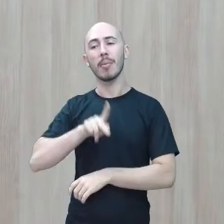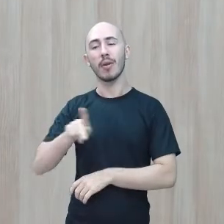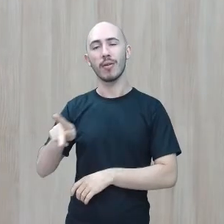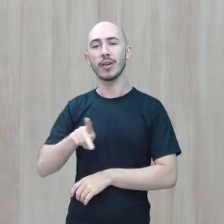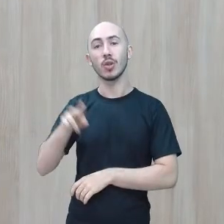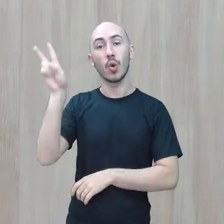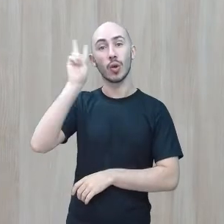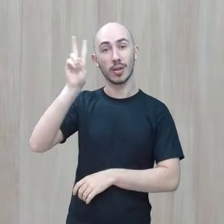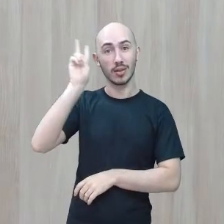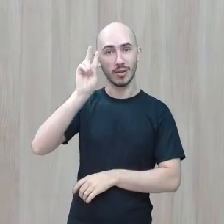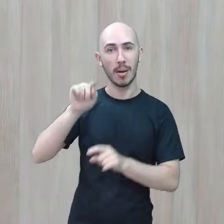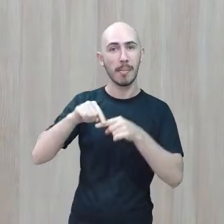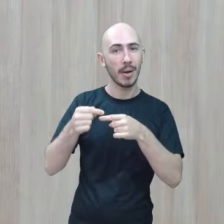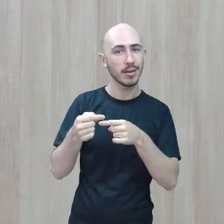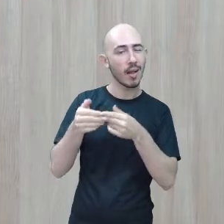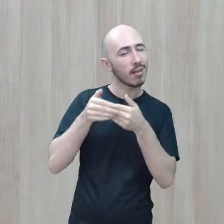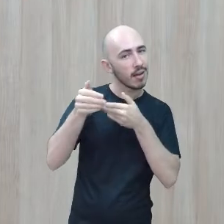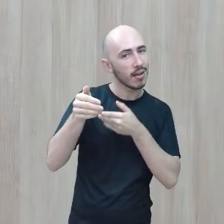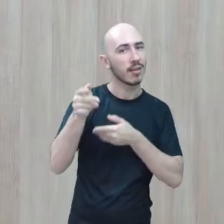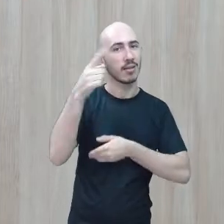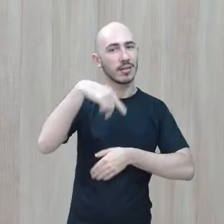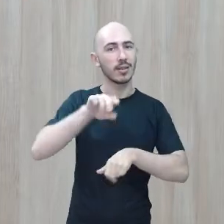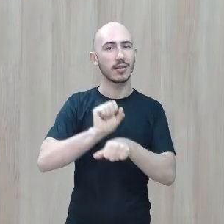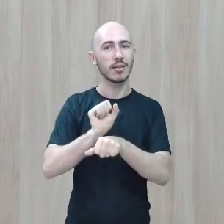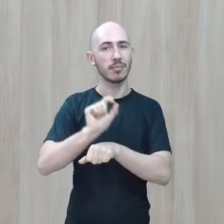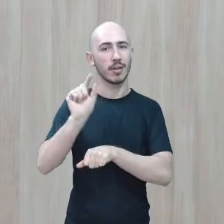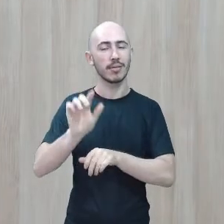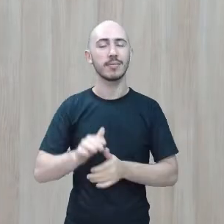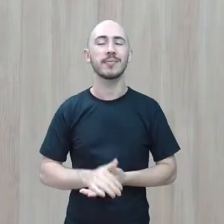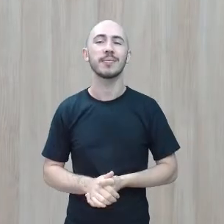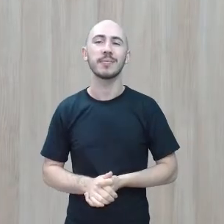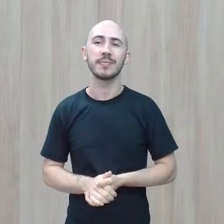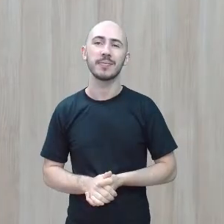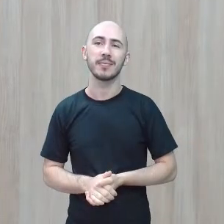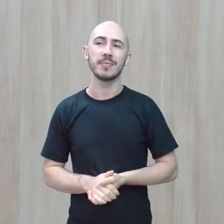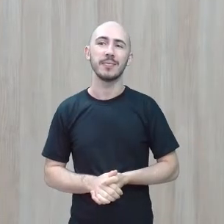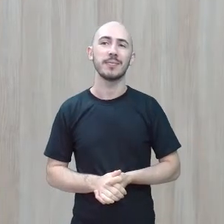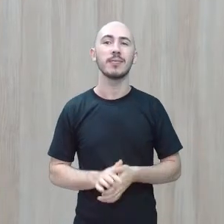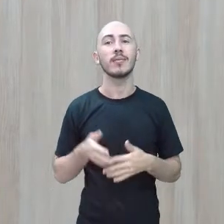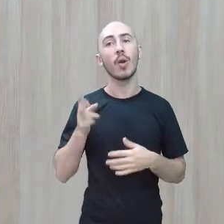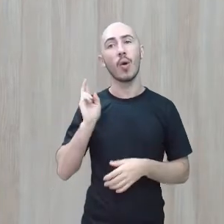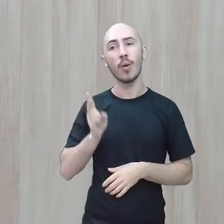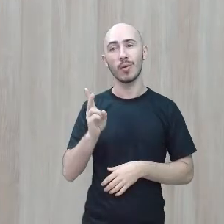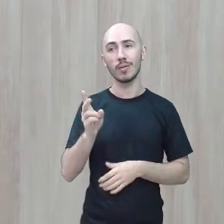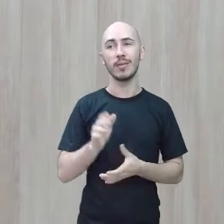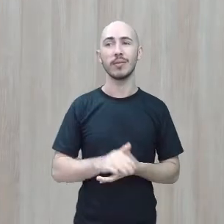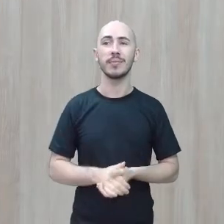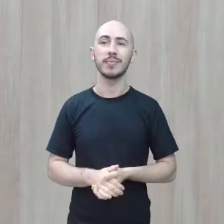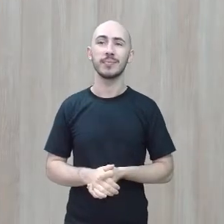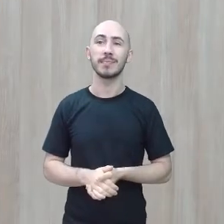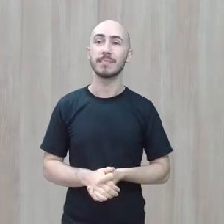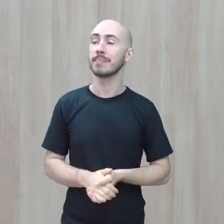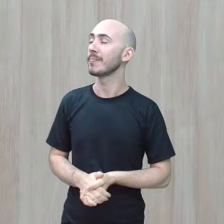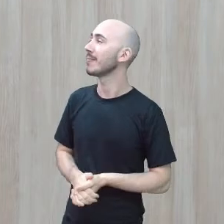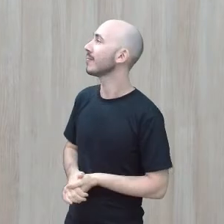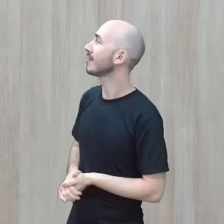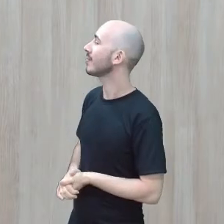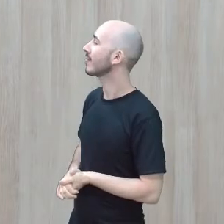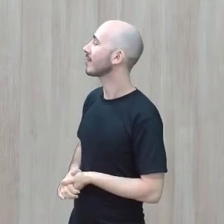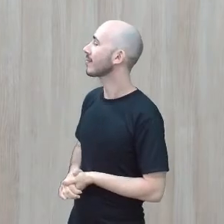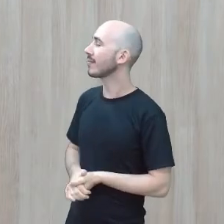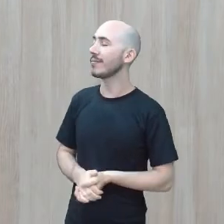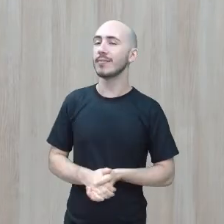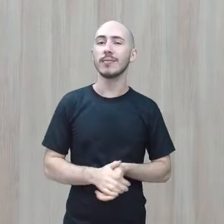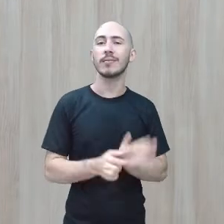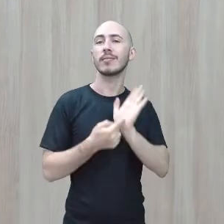de História. Mas já vocês vão ter uma conversinha com ele. Vamos seguindo aqui. Aqui eu trago, né, como